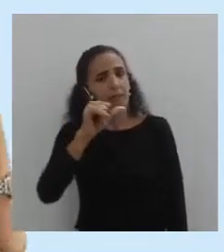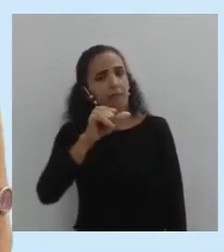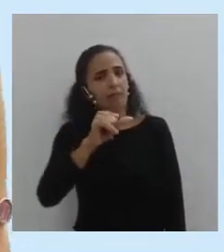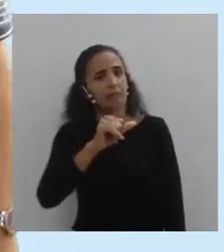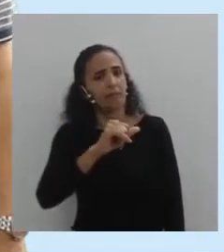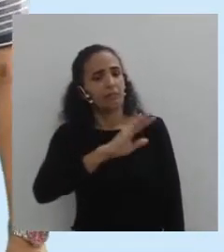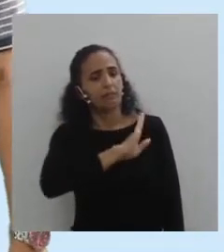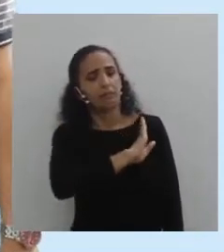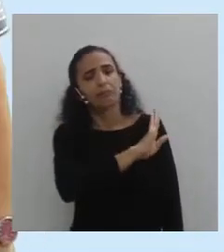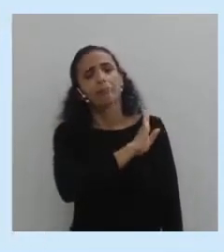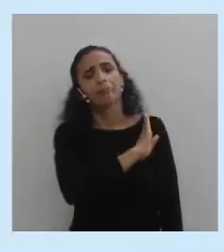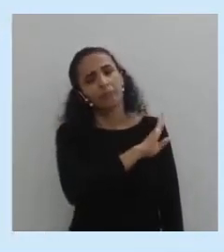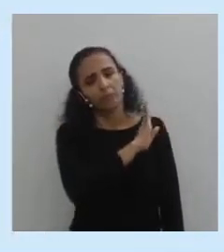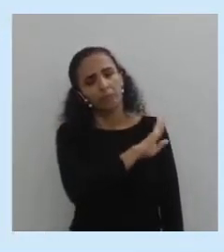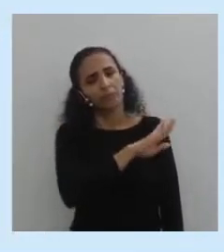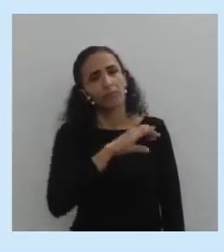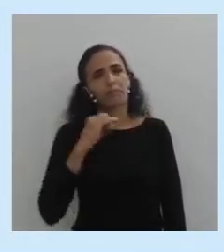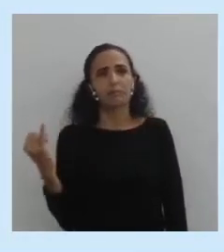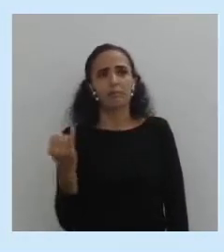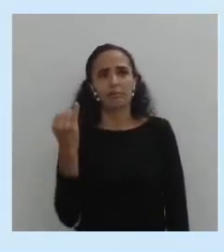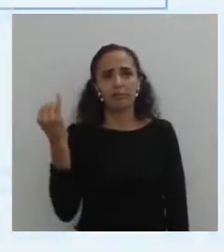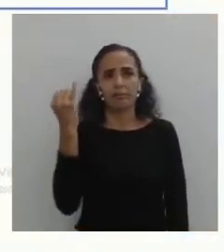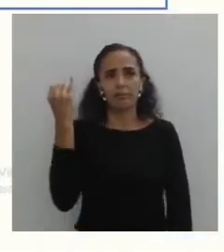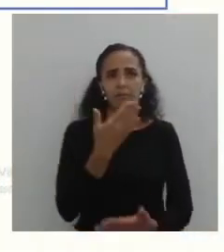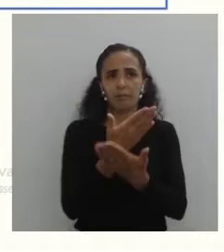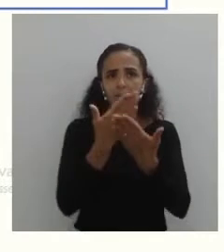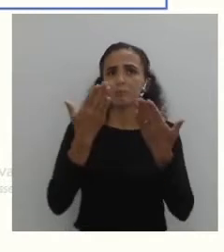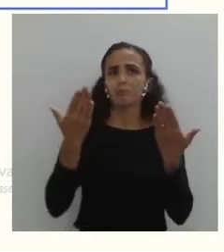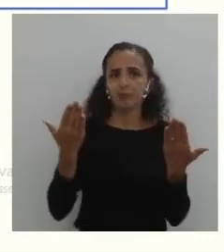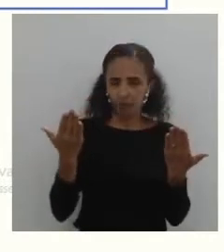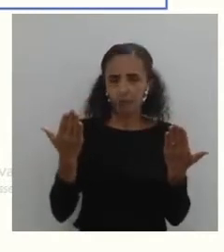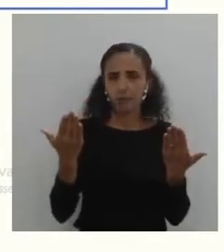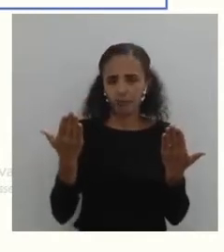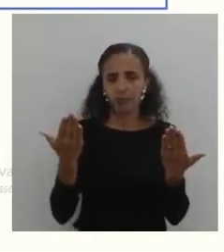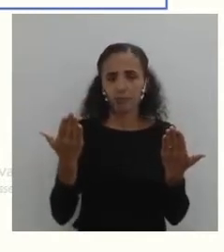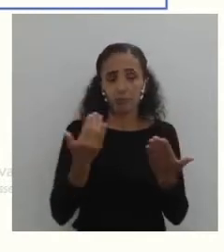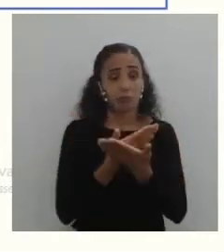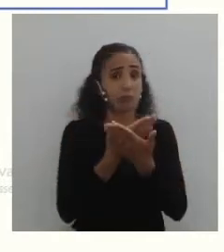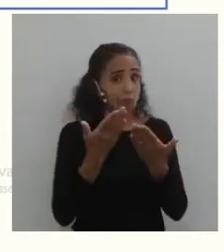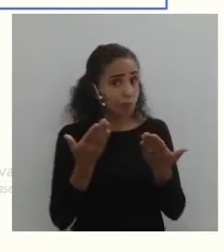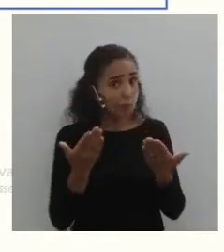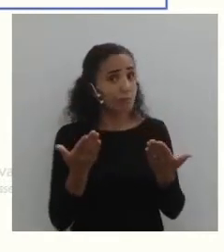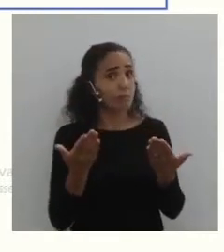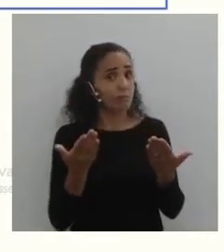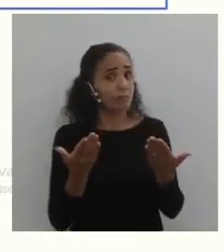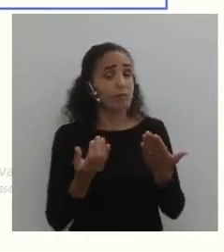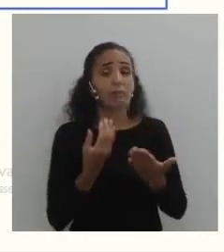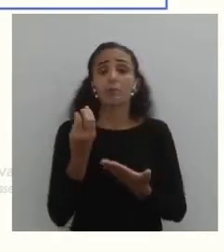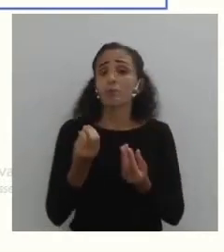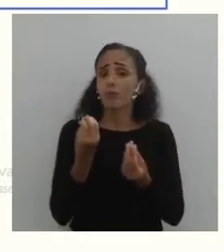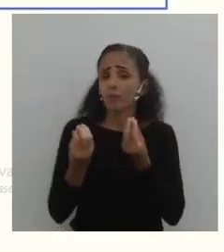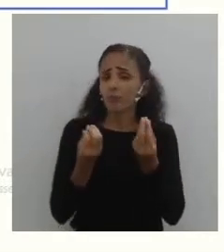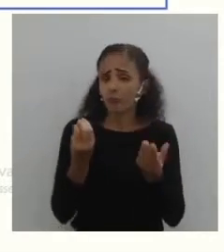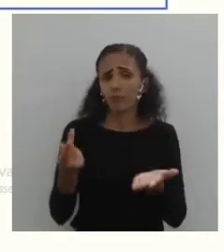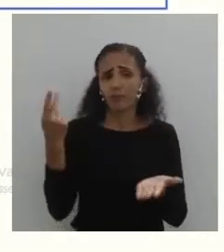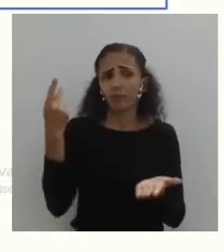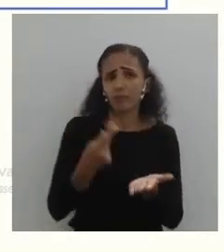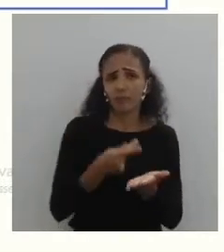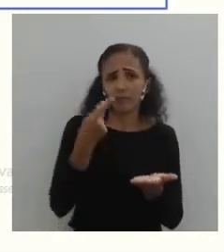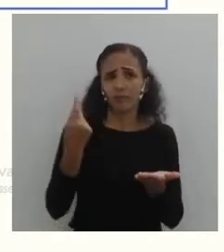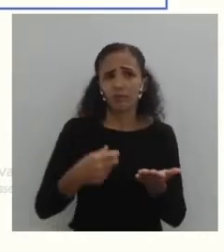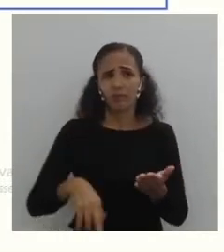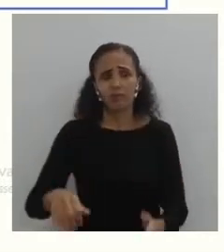religiosa. Então isso é importante. Na tela, eu trago para vocês aqui uma observação. A intolerância religiosa,